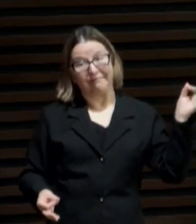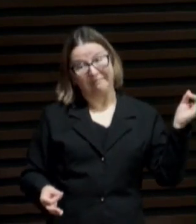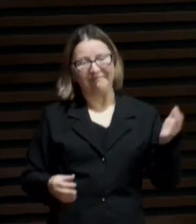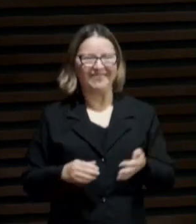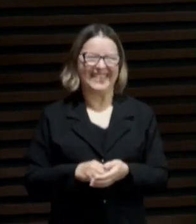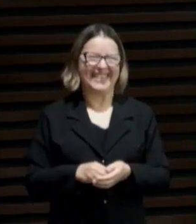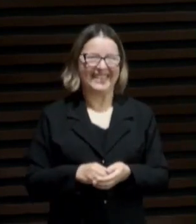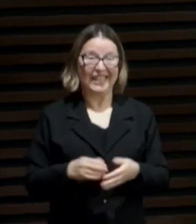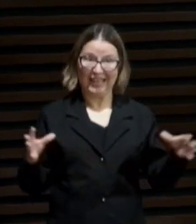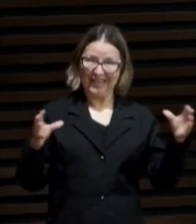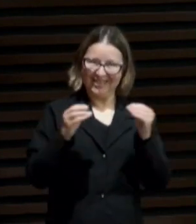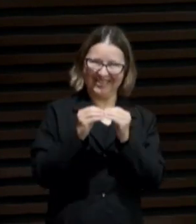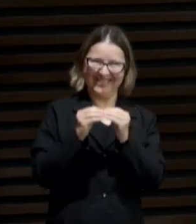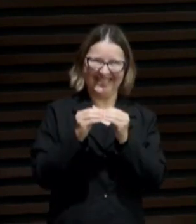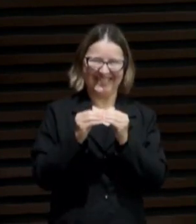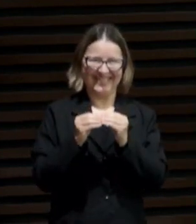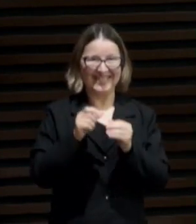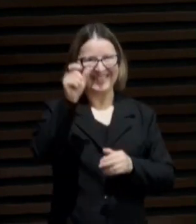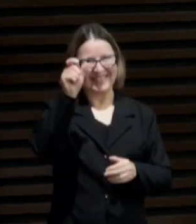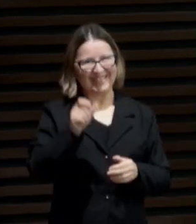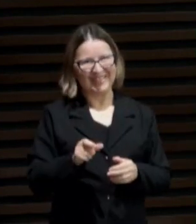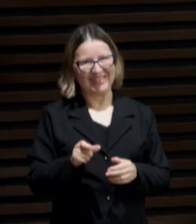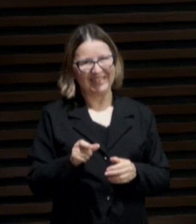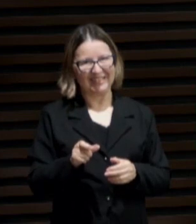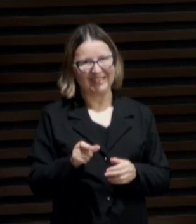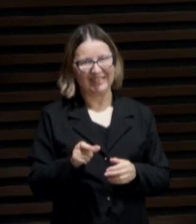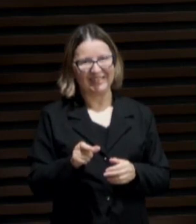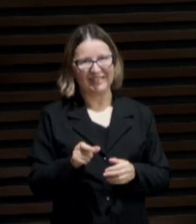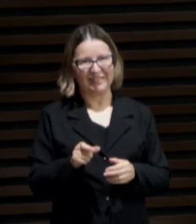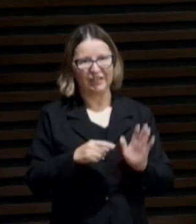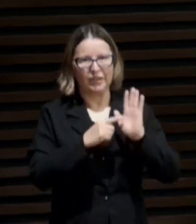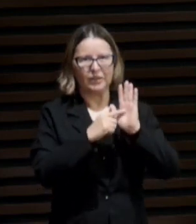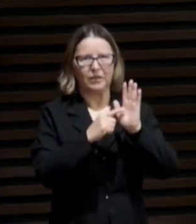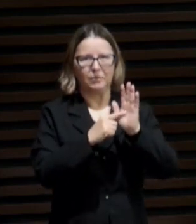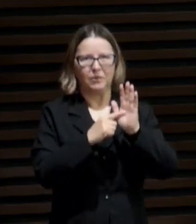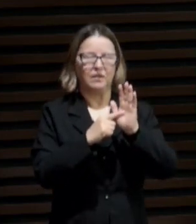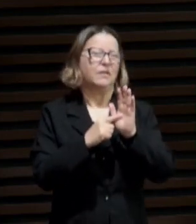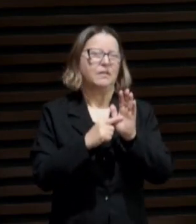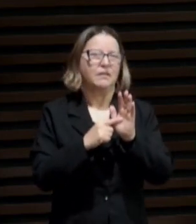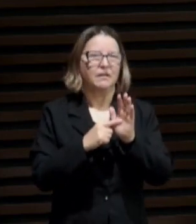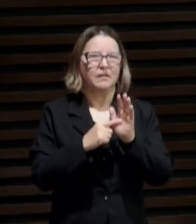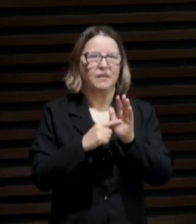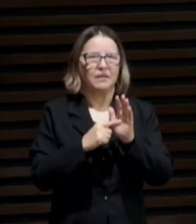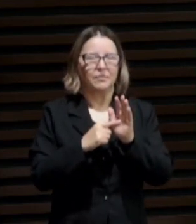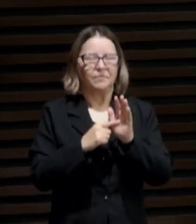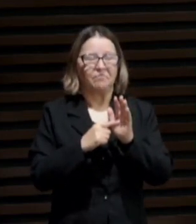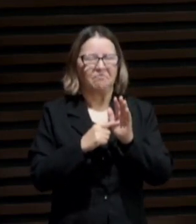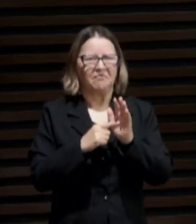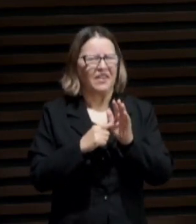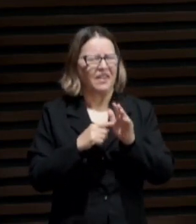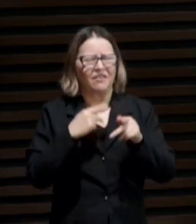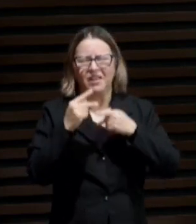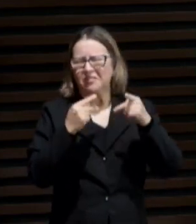Então, para resumir, é uma pessoa que ela se expressa com excesso de palavra, fala demais. Então, nós